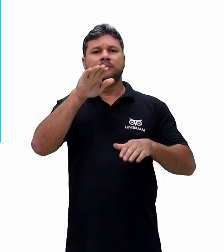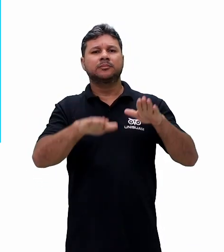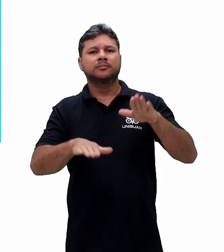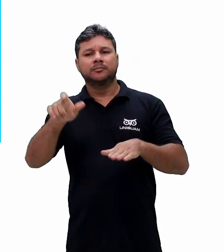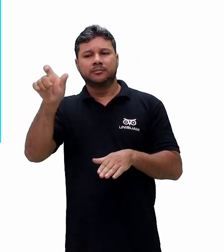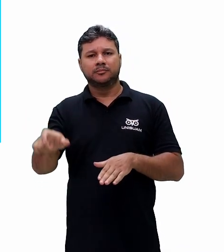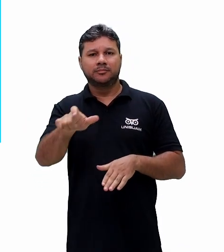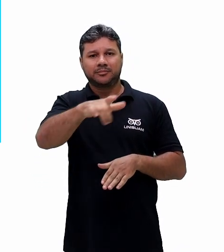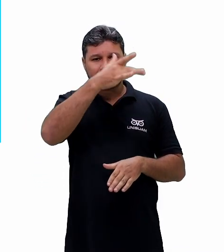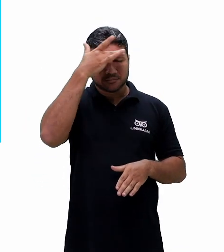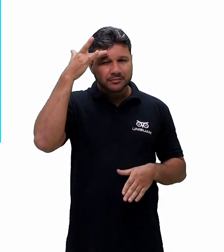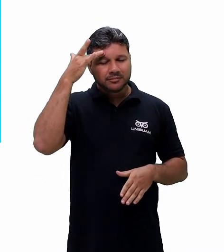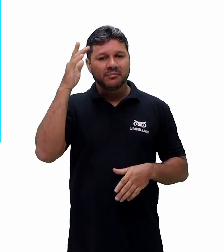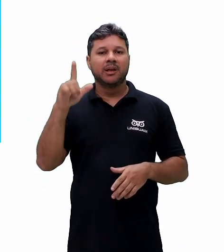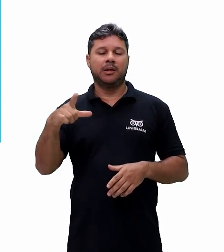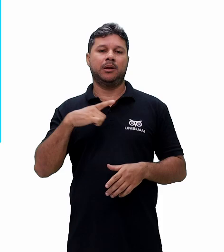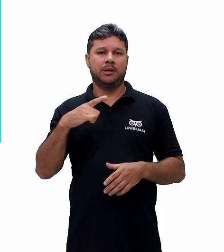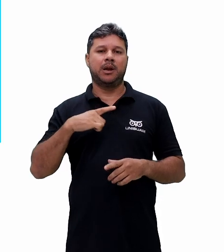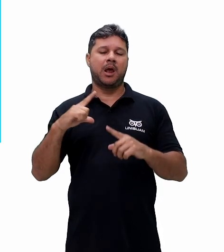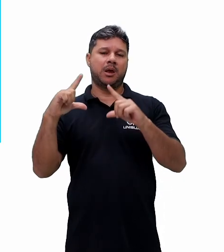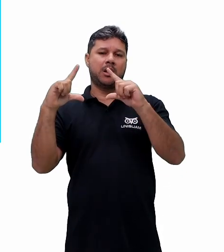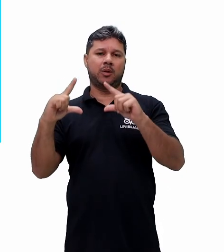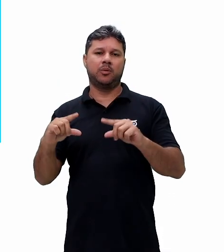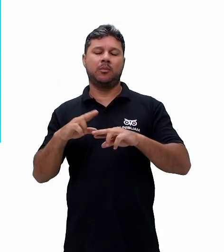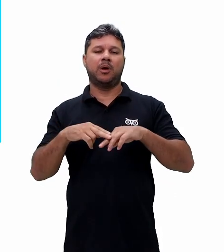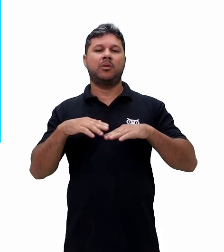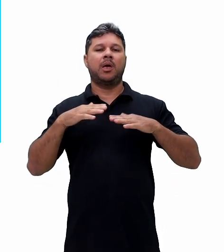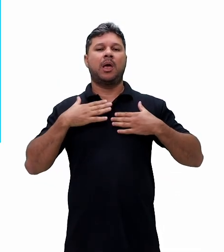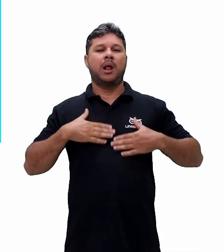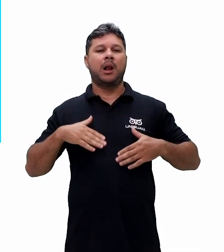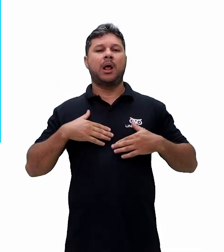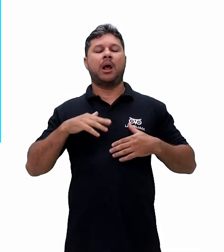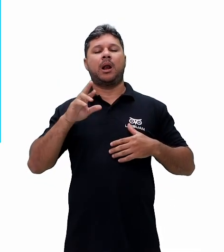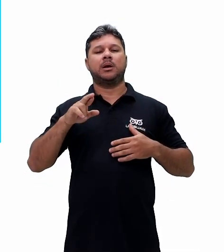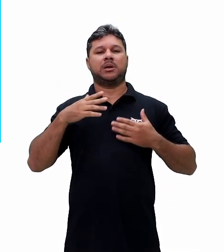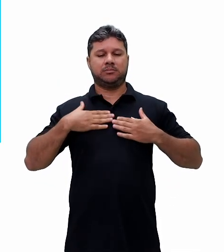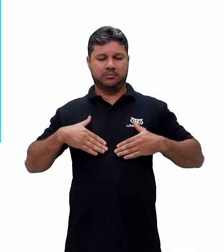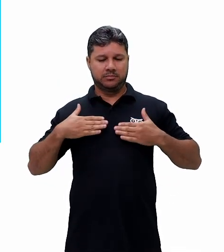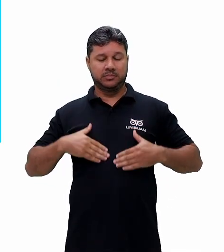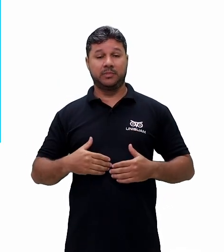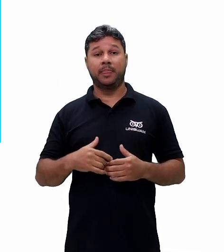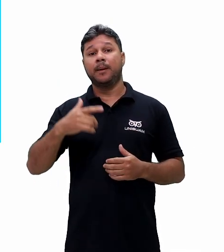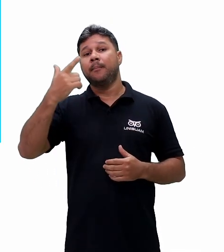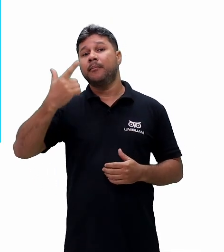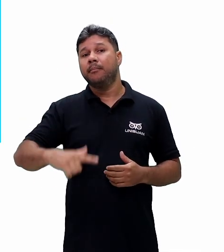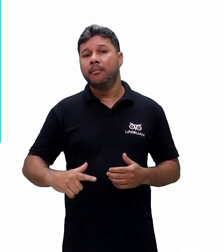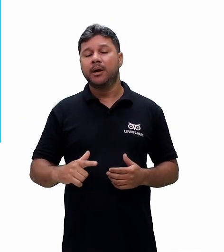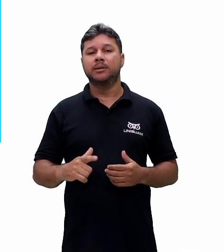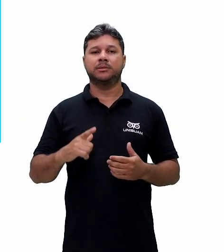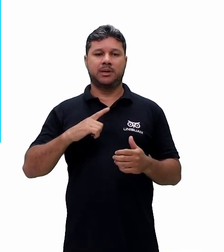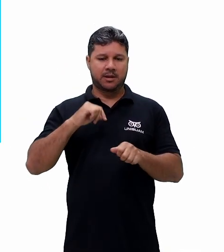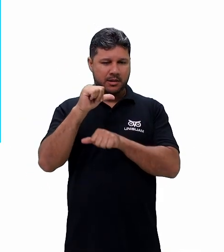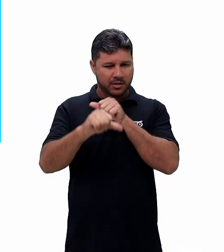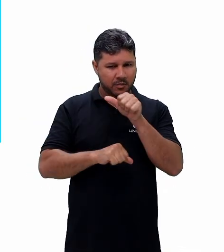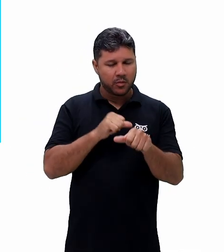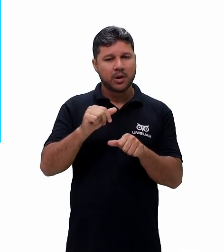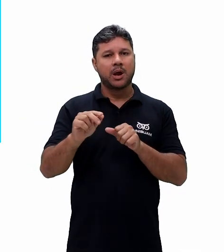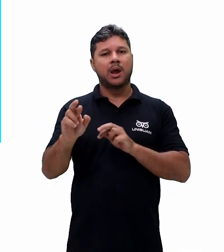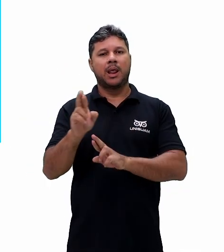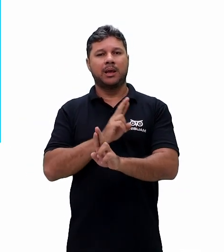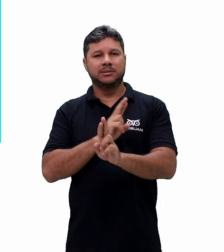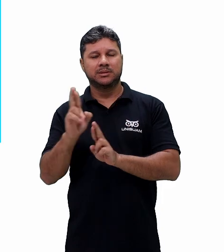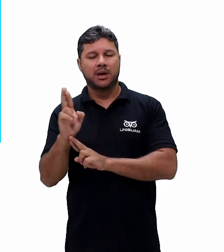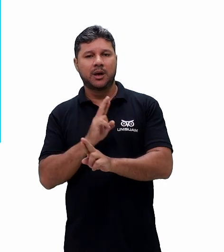força de um determinado indivíduo seja reduzida também. Além disso,